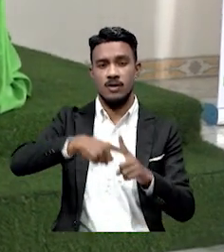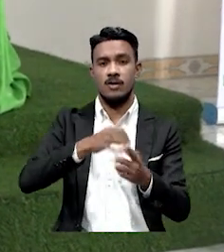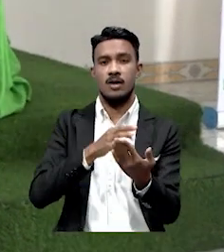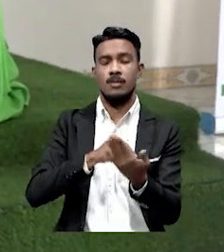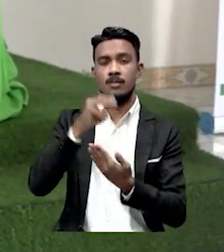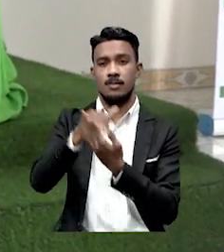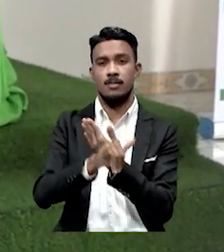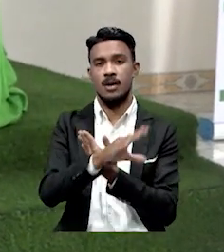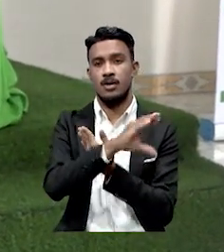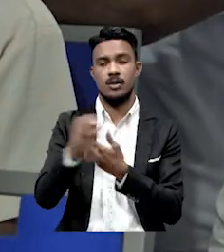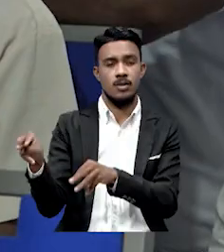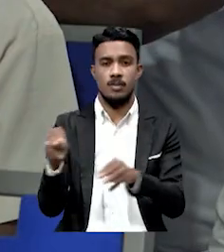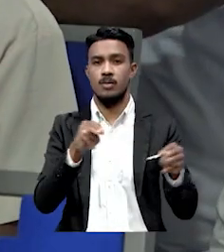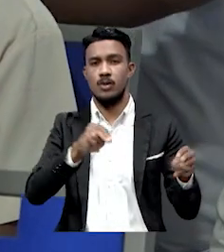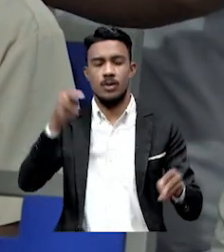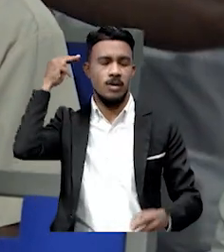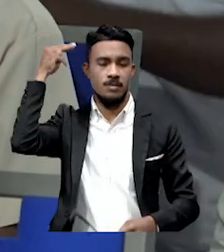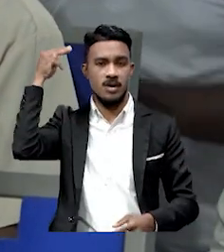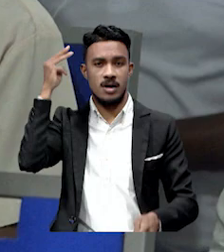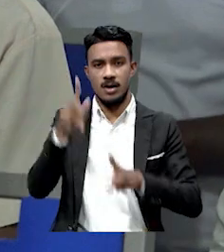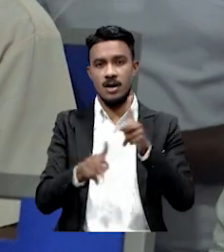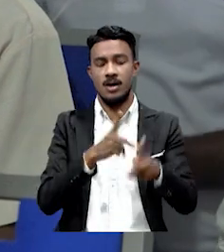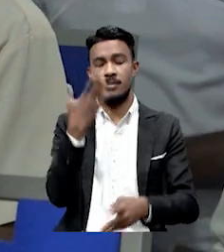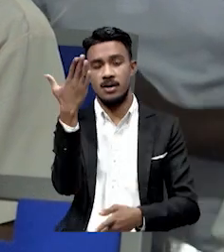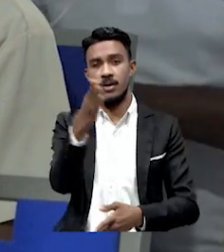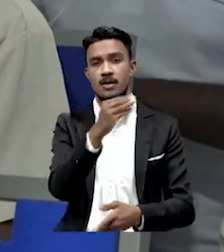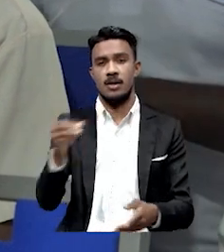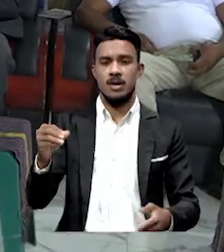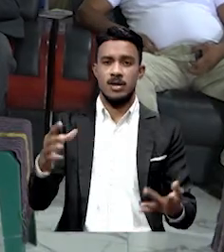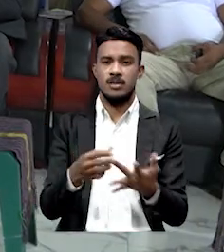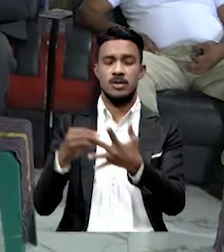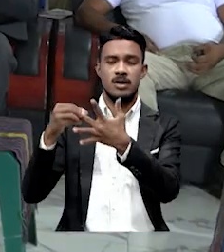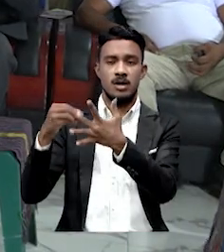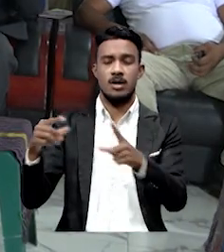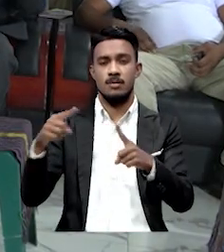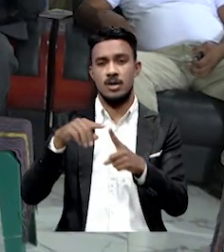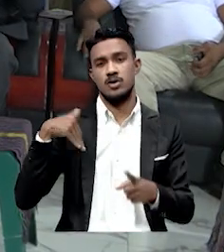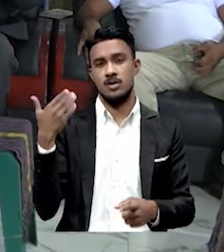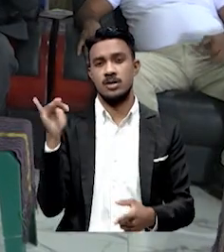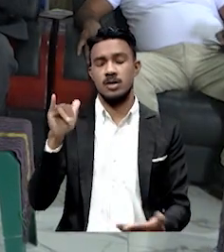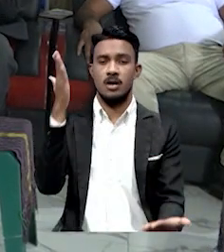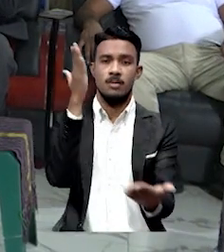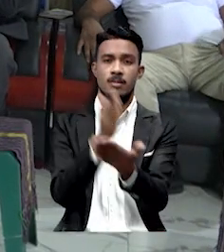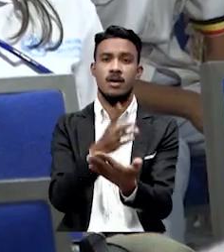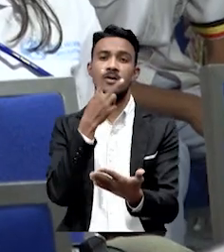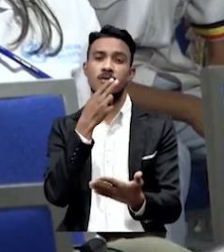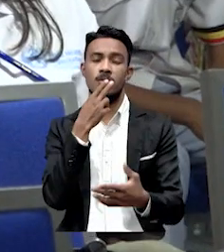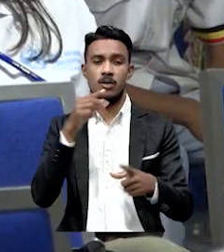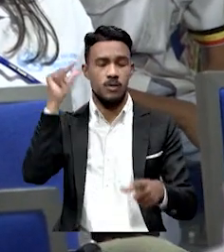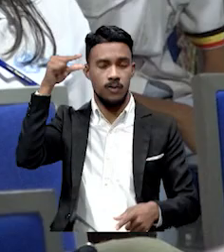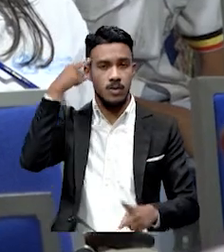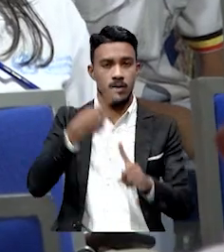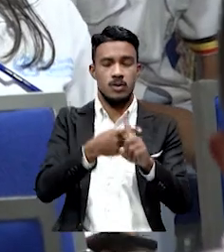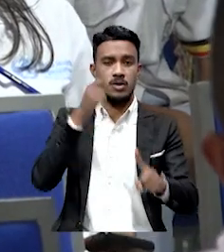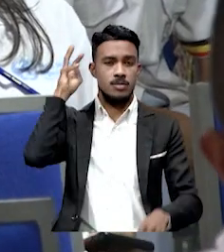ne atu muda mentalidade comunidade nian liliu bazoven sira hodi hapara fuma. Tambane governo liu si Ministério Saúde